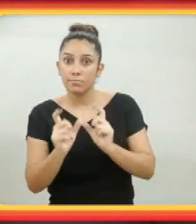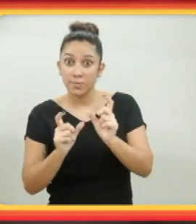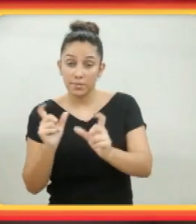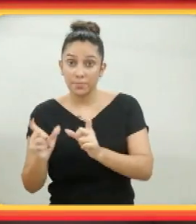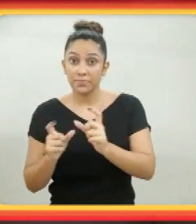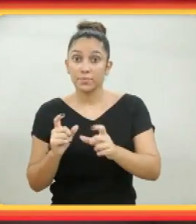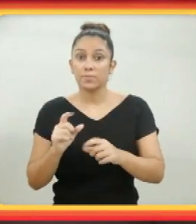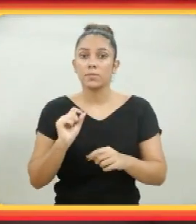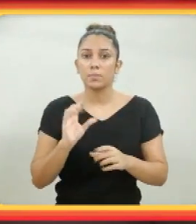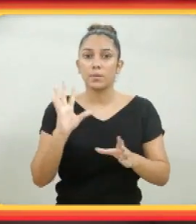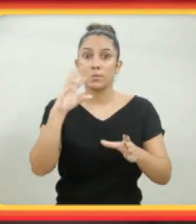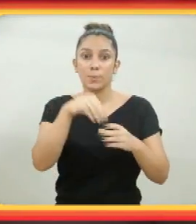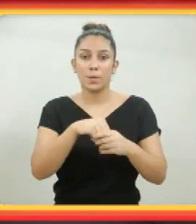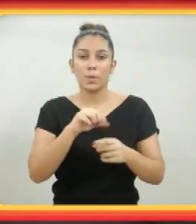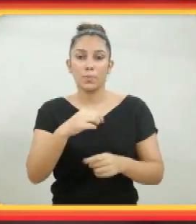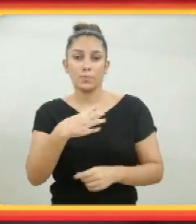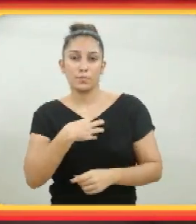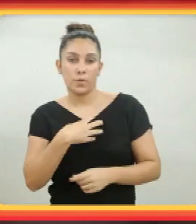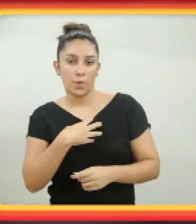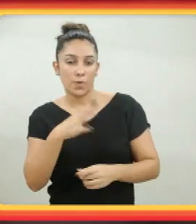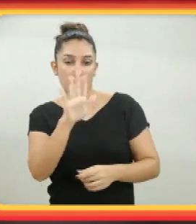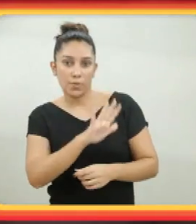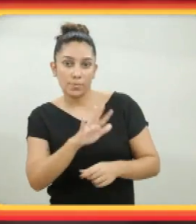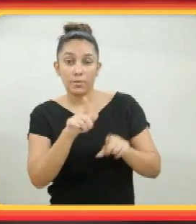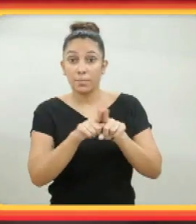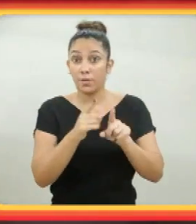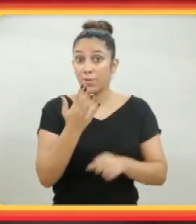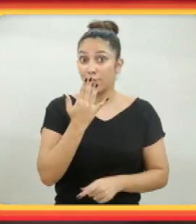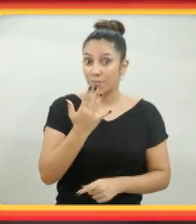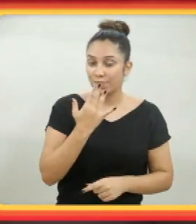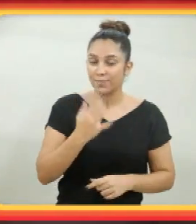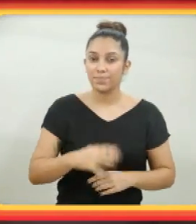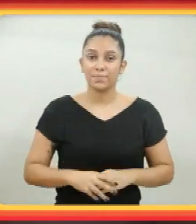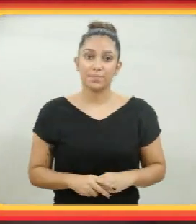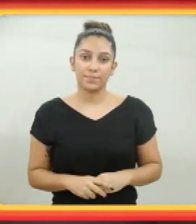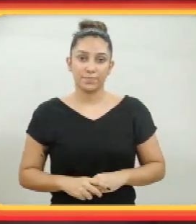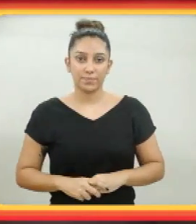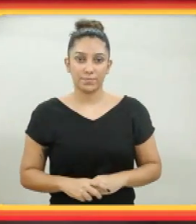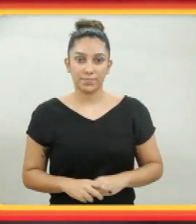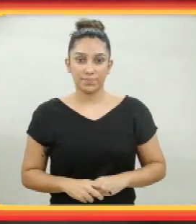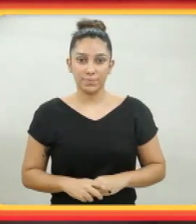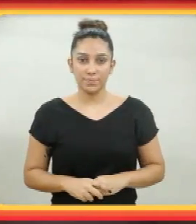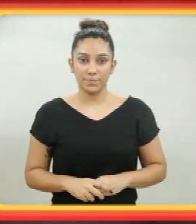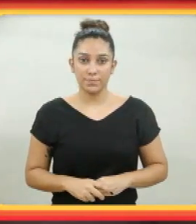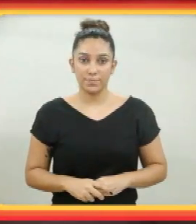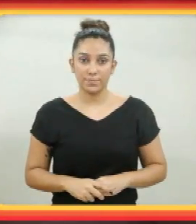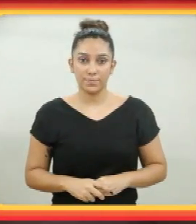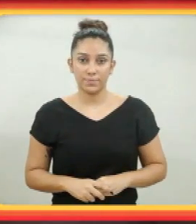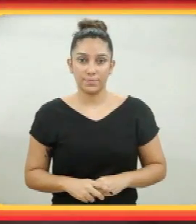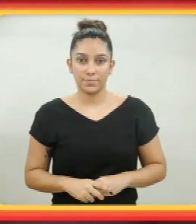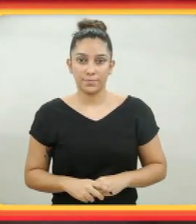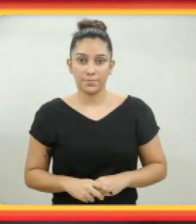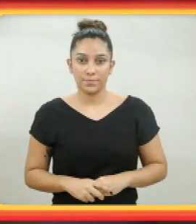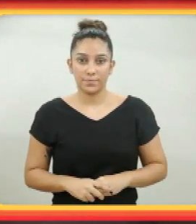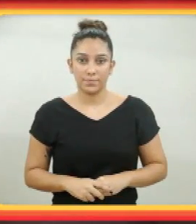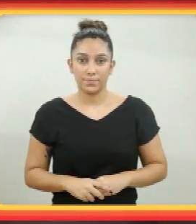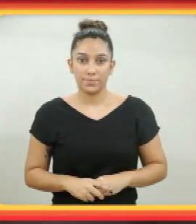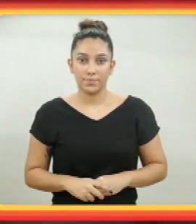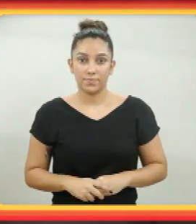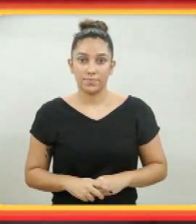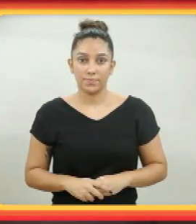escultura quanto a tapeçaria, e também a poesia, que eu também escrevo, elas me